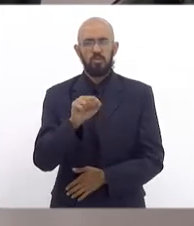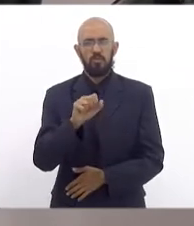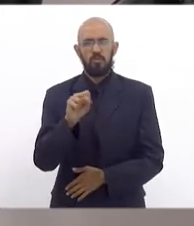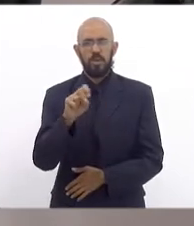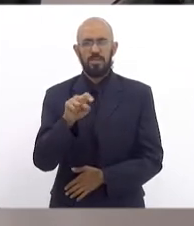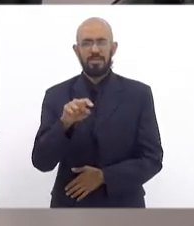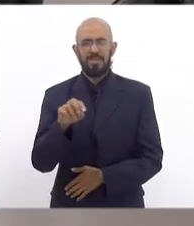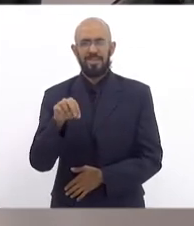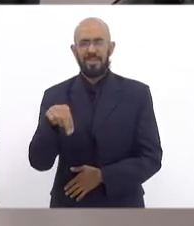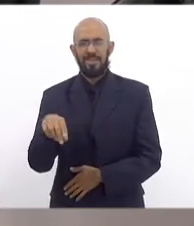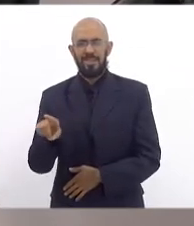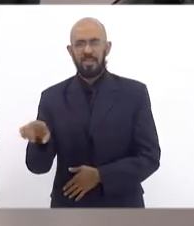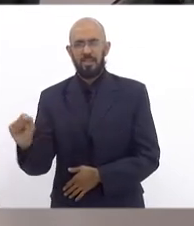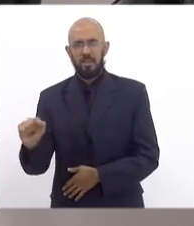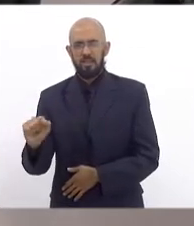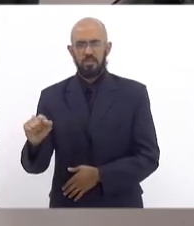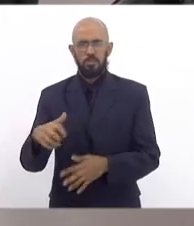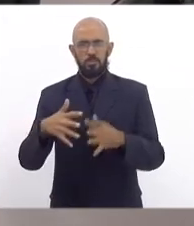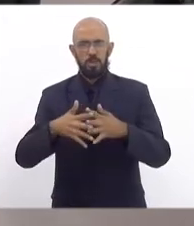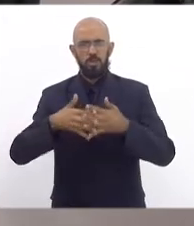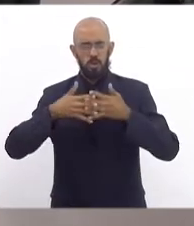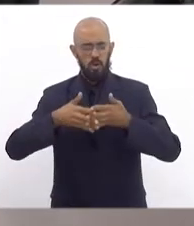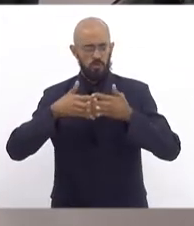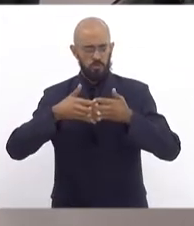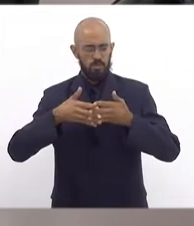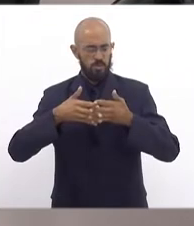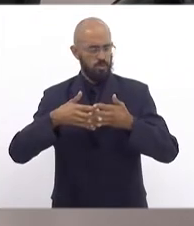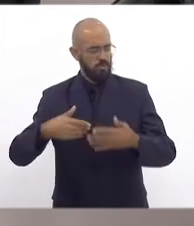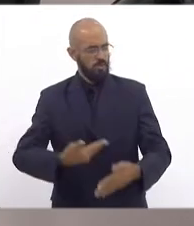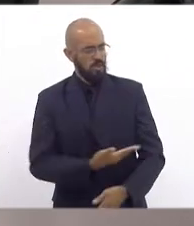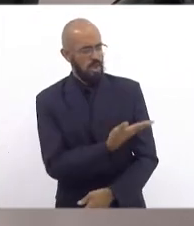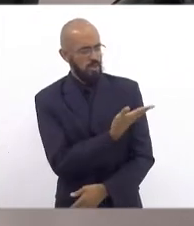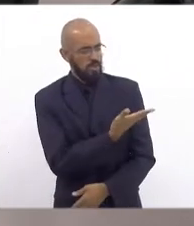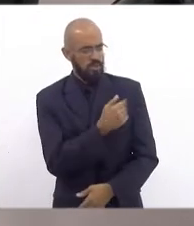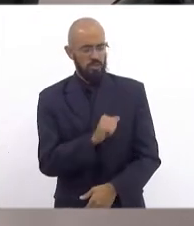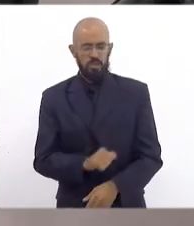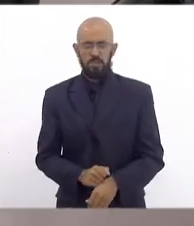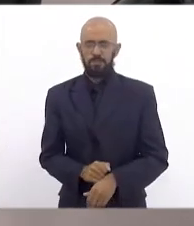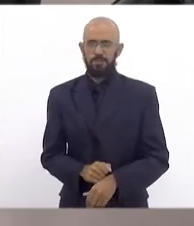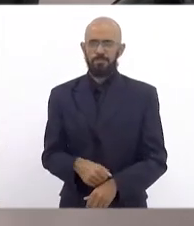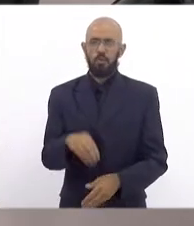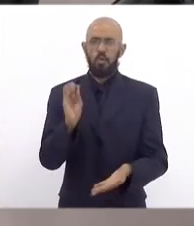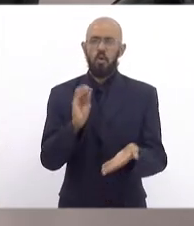Petrópolis que tá aqui a estamparia